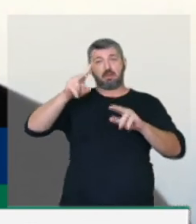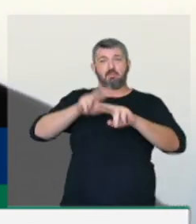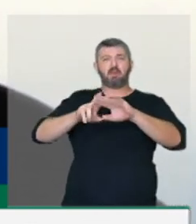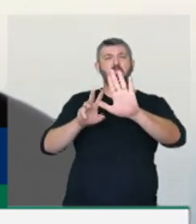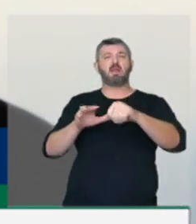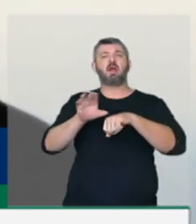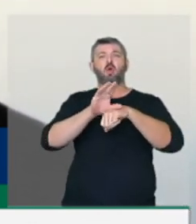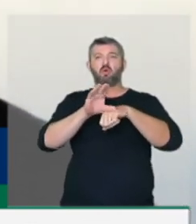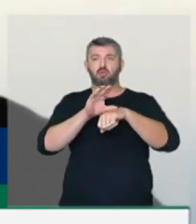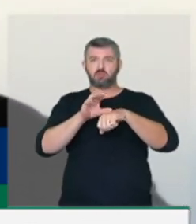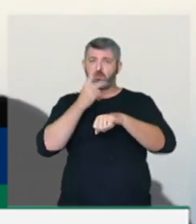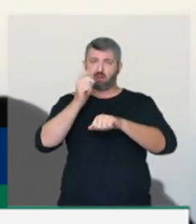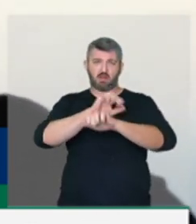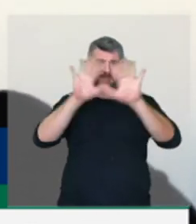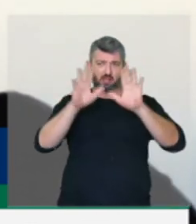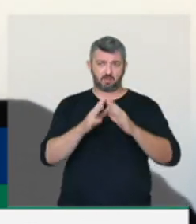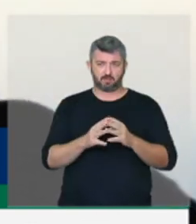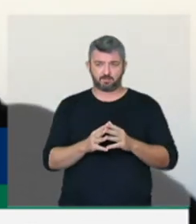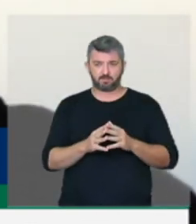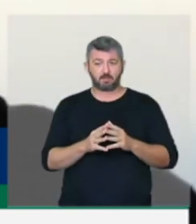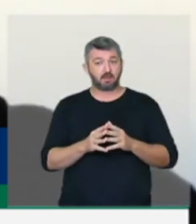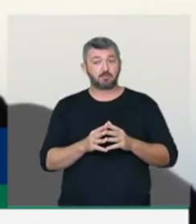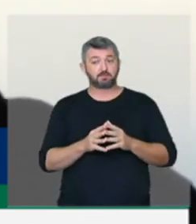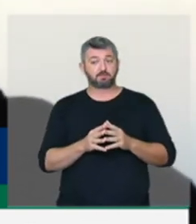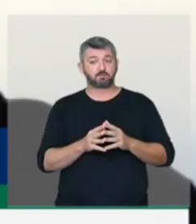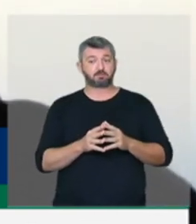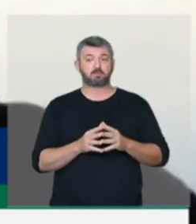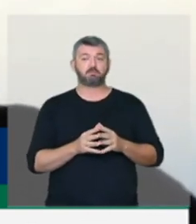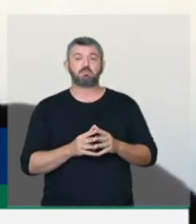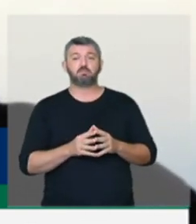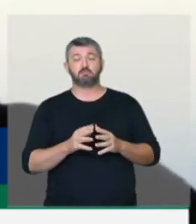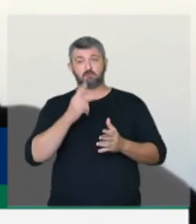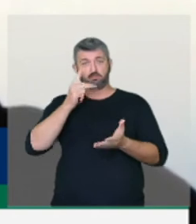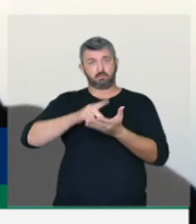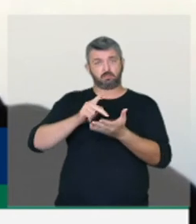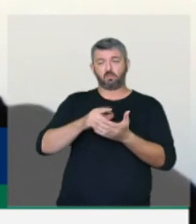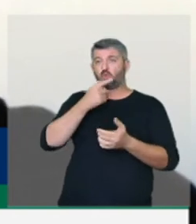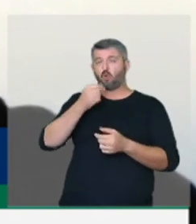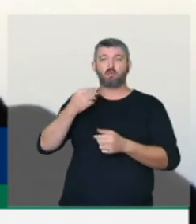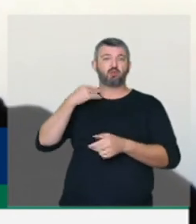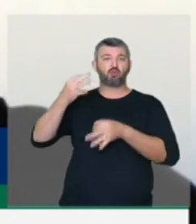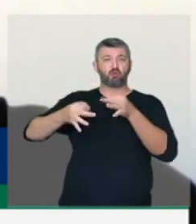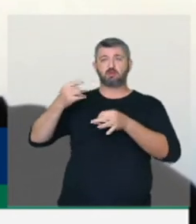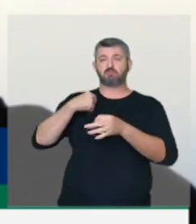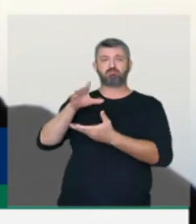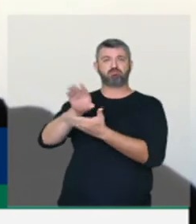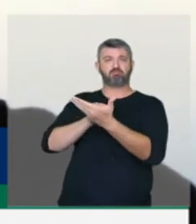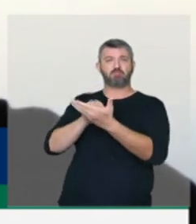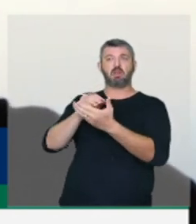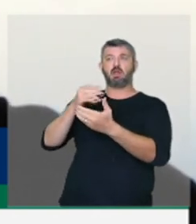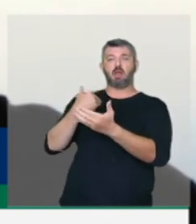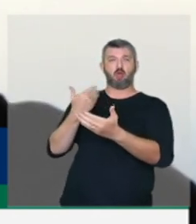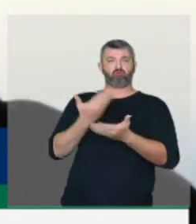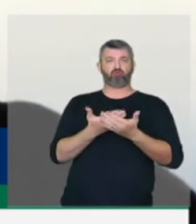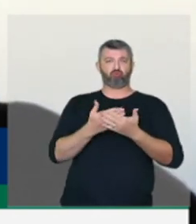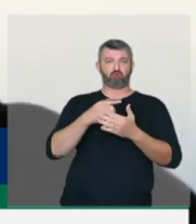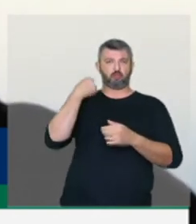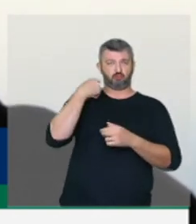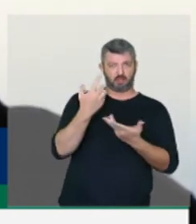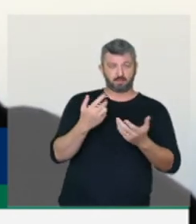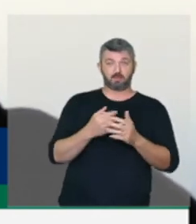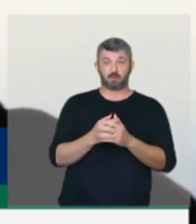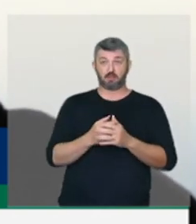Constituição é muito clara. Concordo com o doutor Ives Gandra, na verdade é um jurista que me espelho nos meus estudos do direito. E gostaria de